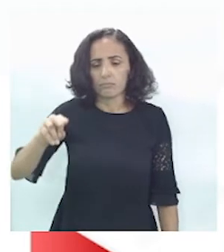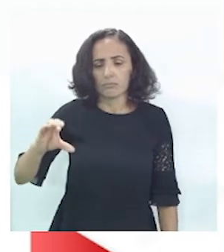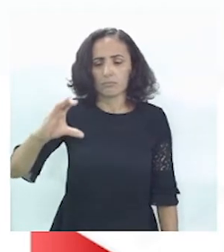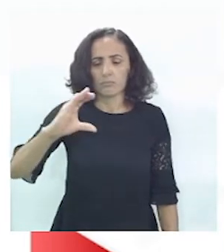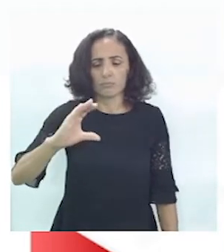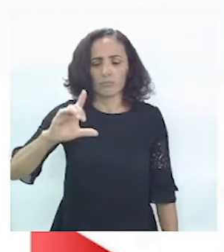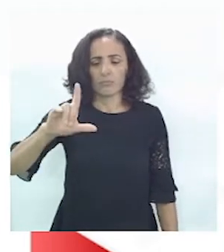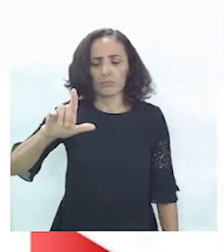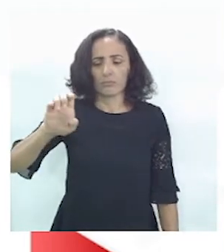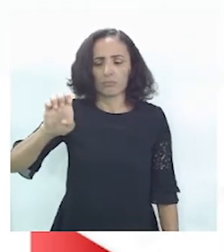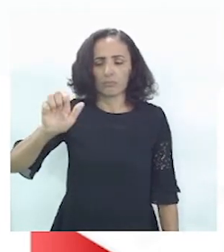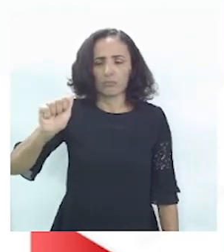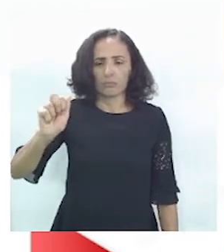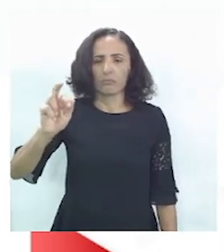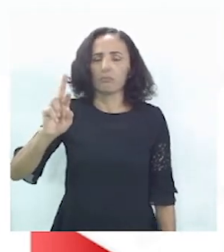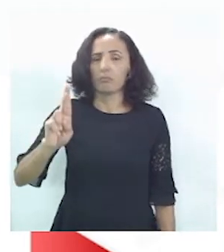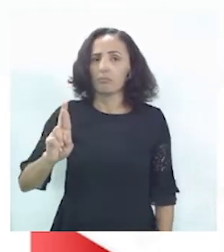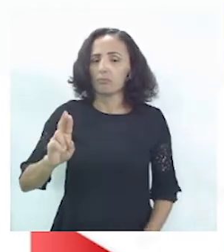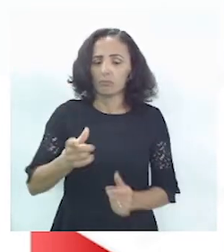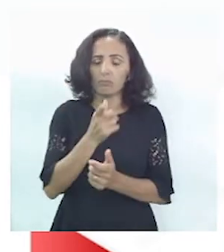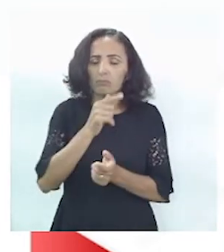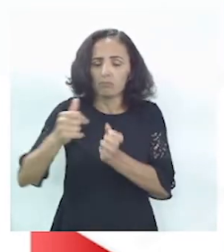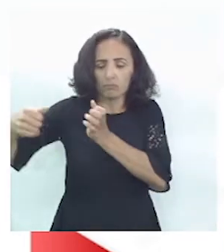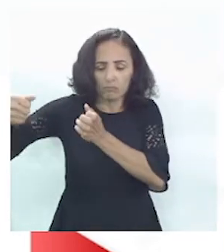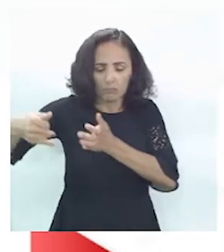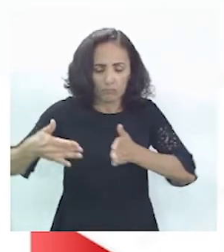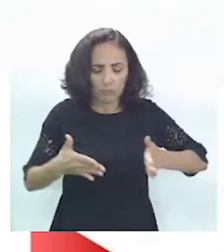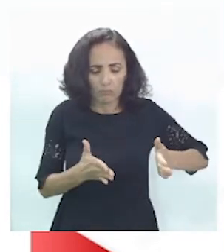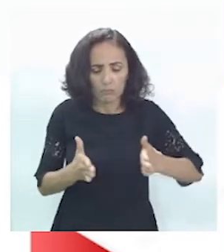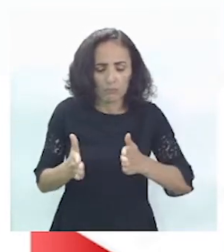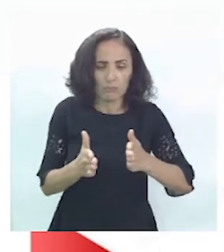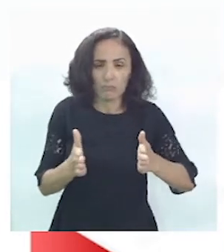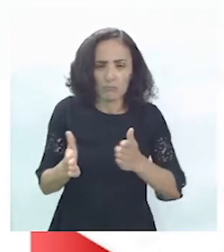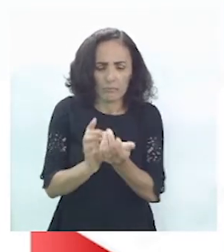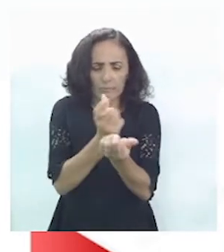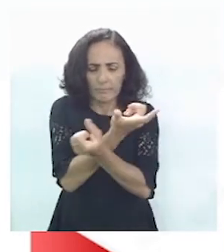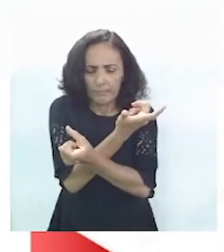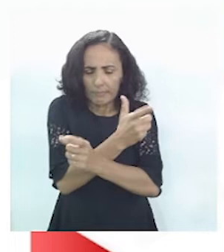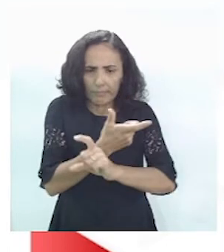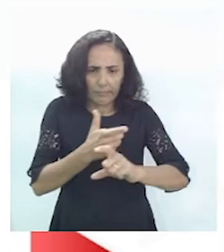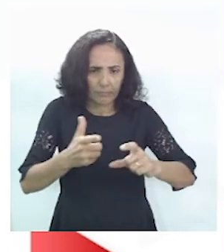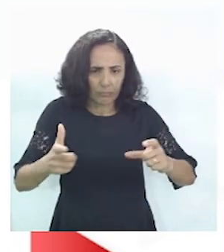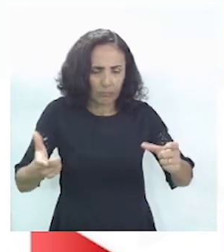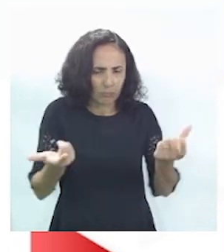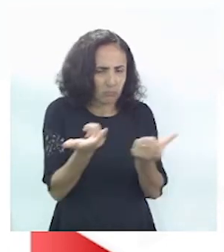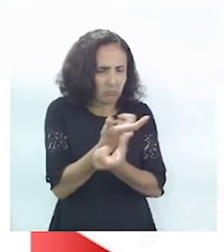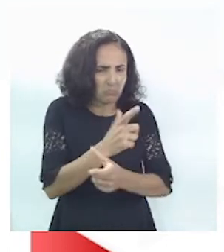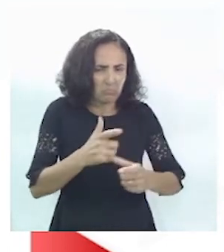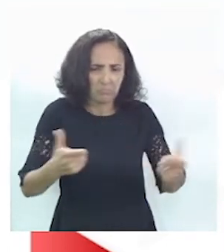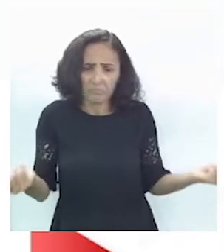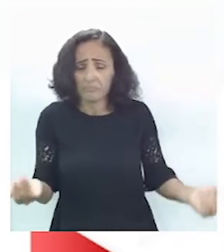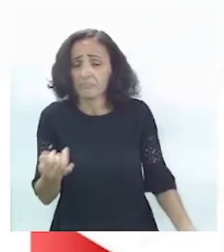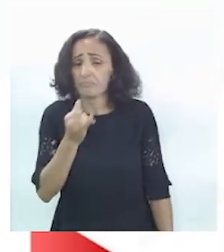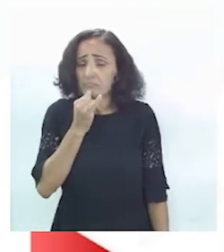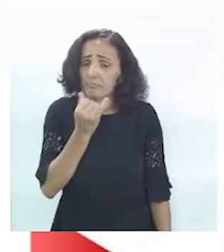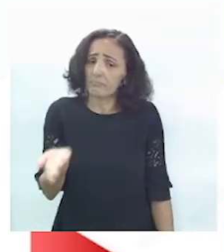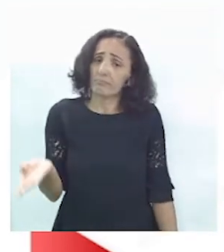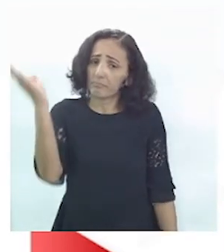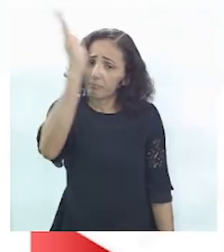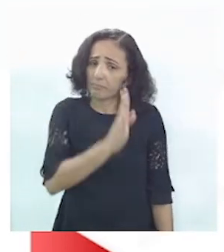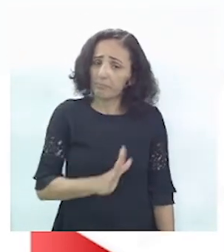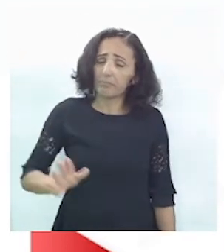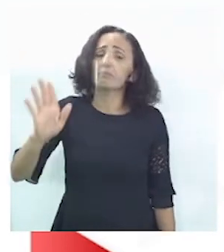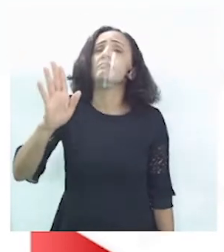tropical e tem uma imensidade de rios que vai formar grandes bacias hidrográficas, é um exemplo disso.